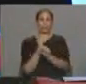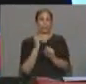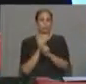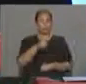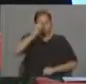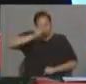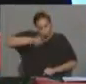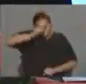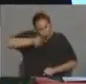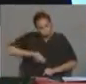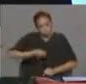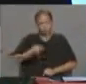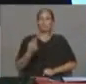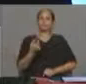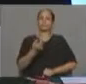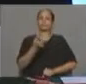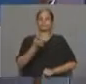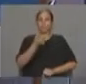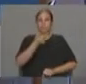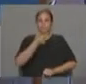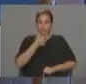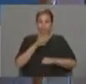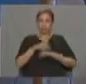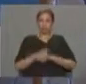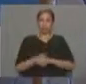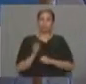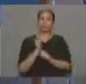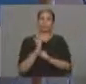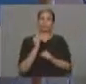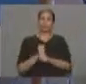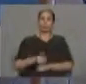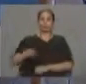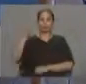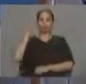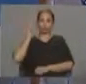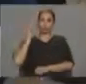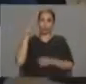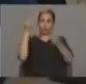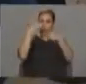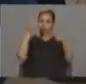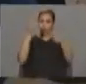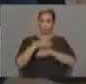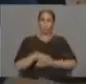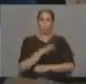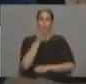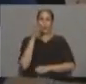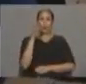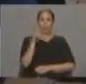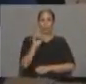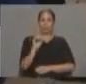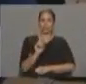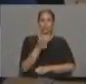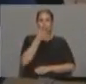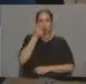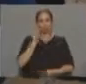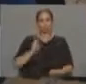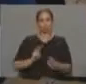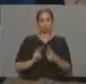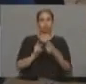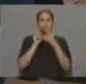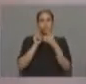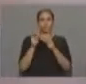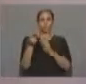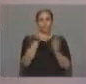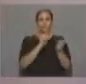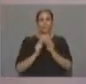8º congresso nacional dos trabalhadores social democratas na horta cerca de 60 congressistas debateram os temas do